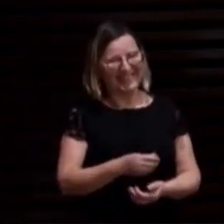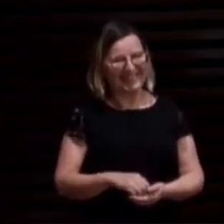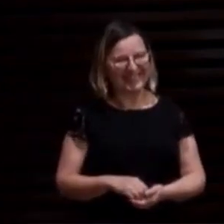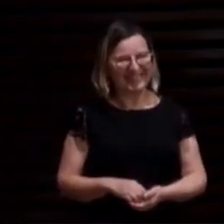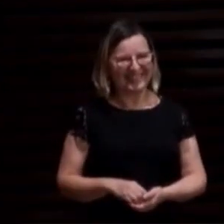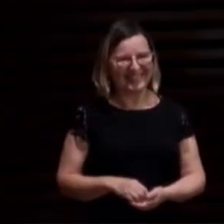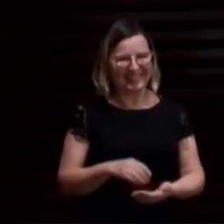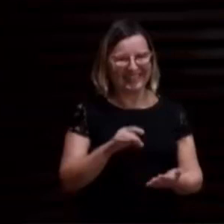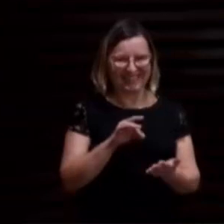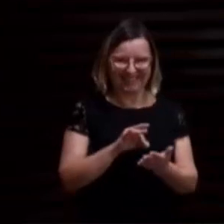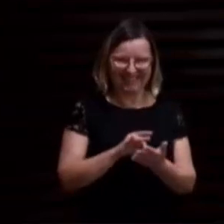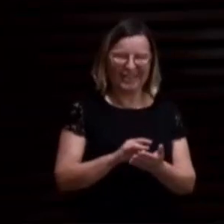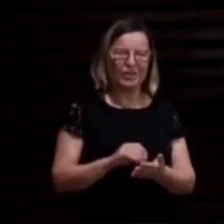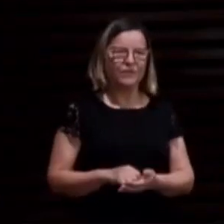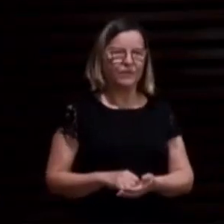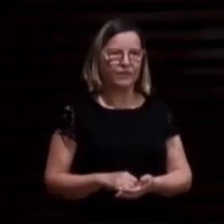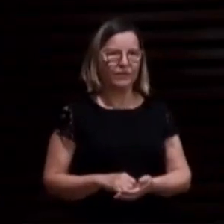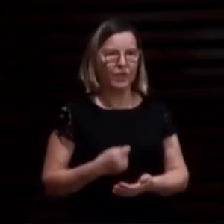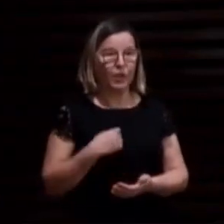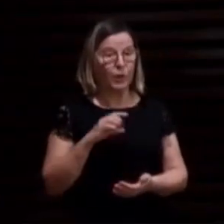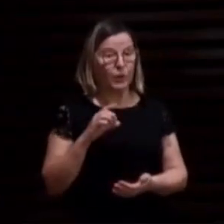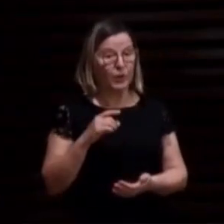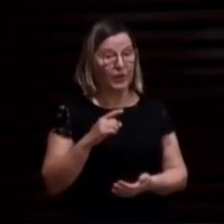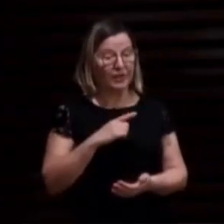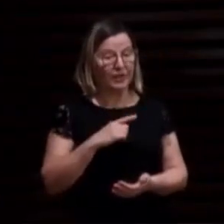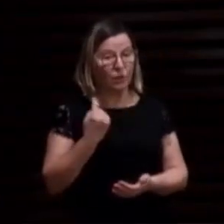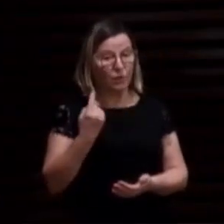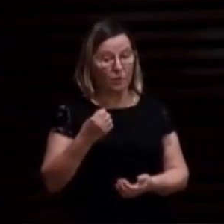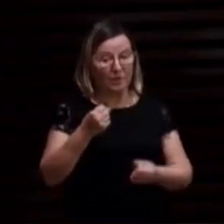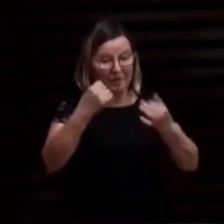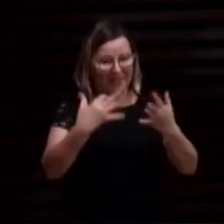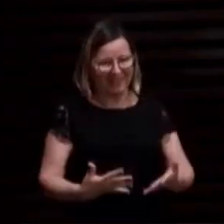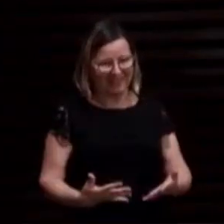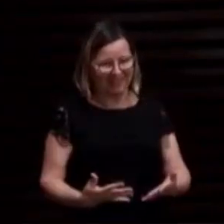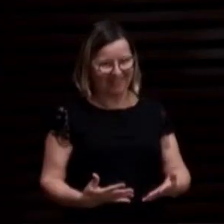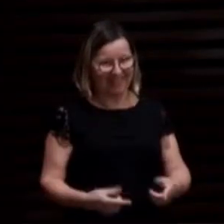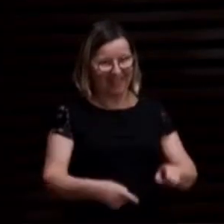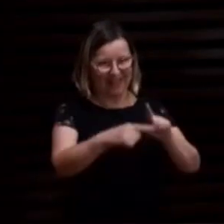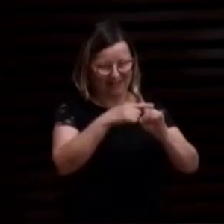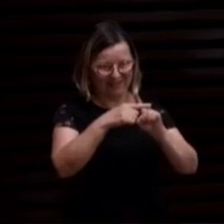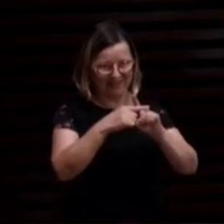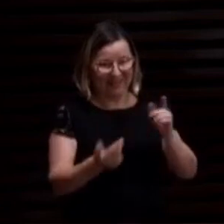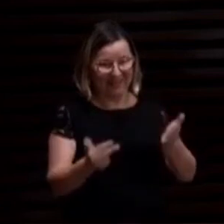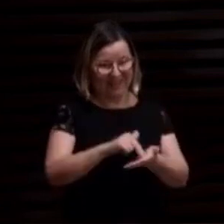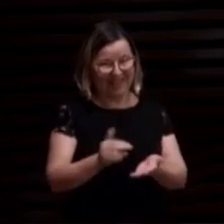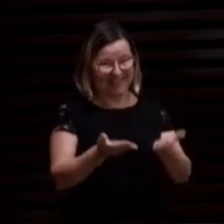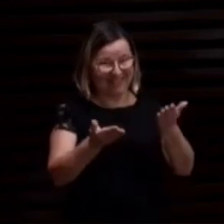Houve uma mudança, e eu só tenho uma explicação. A cruz e a ressurreição e o poder do Espírito